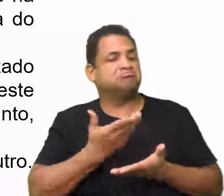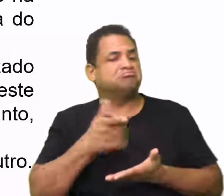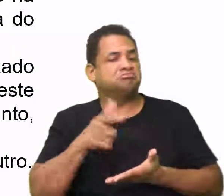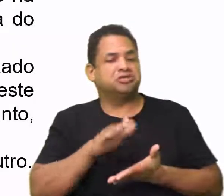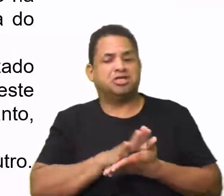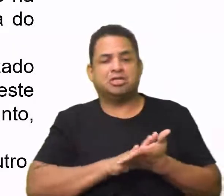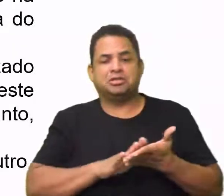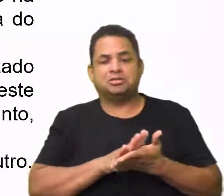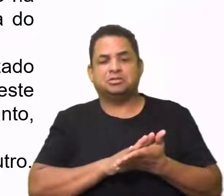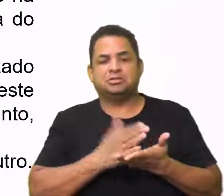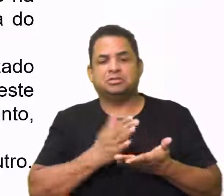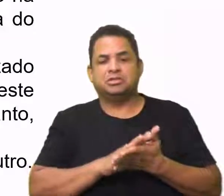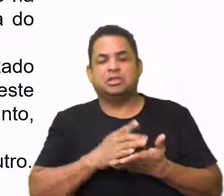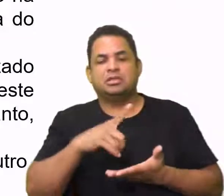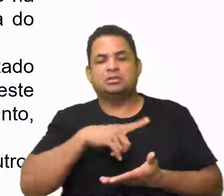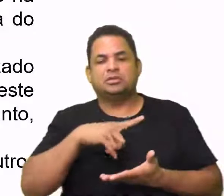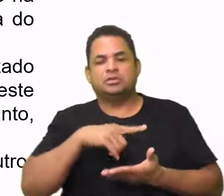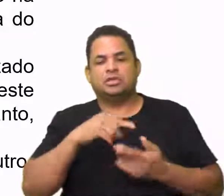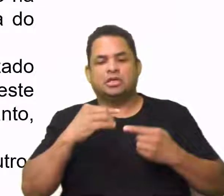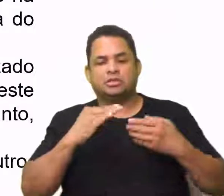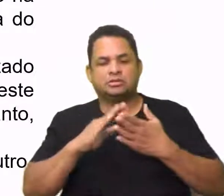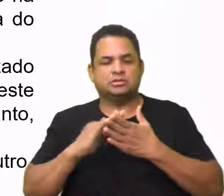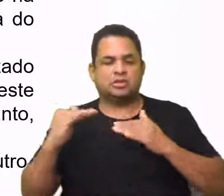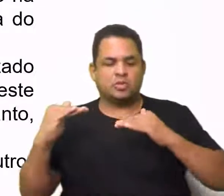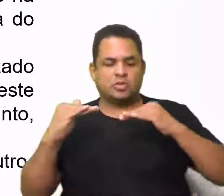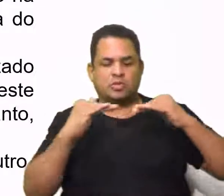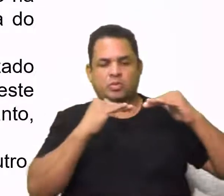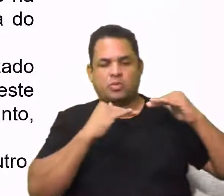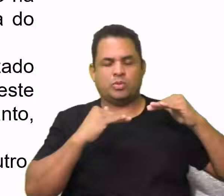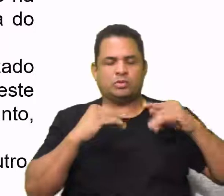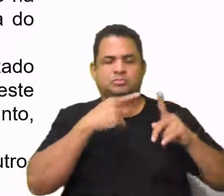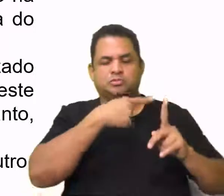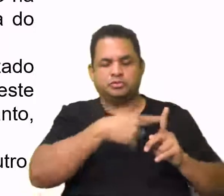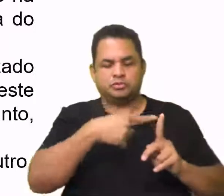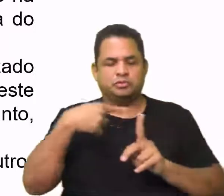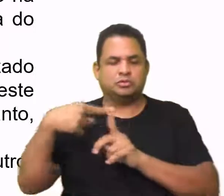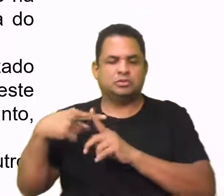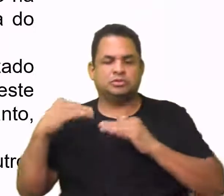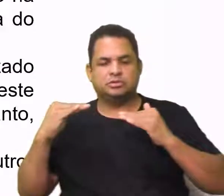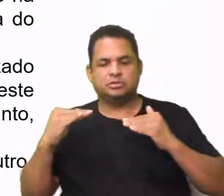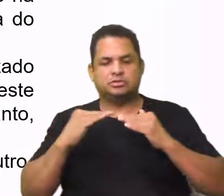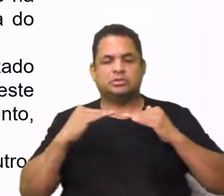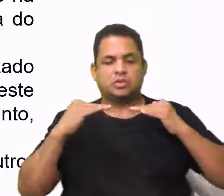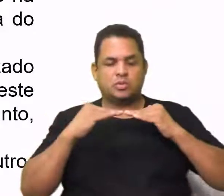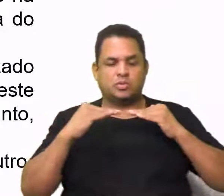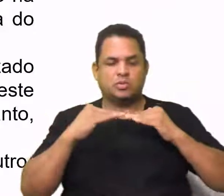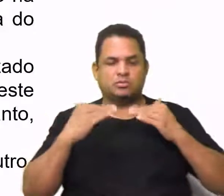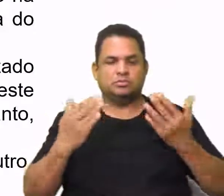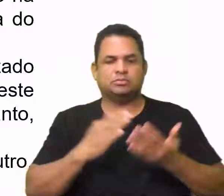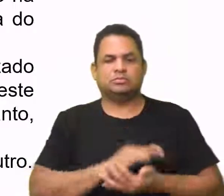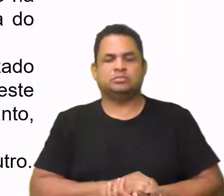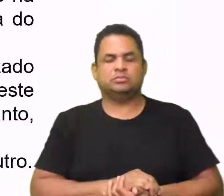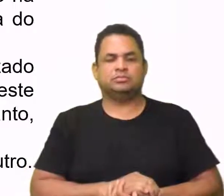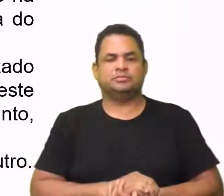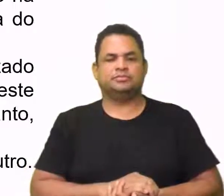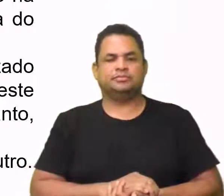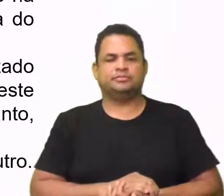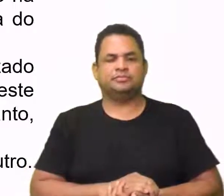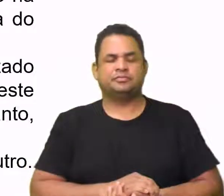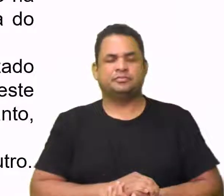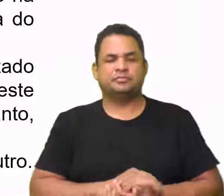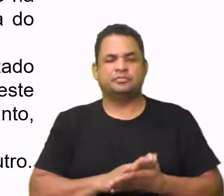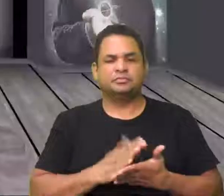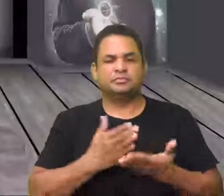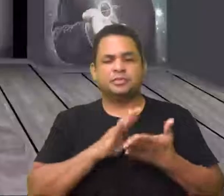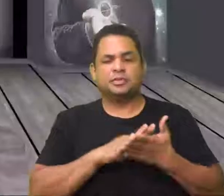com cargas iguais. Olha bem, as cargas, no caso, tem que ser diferentes, né? Um positivo, outro negativo, porque um